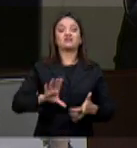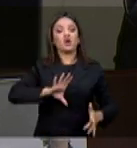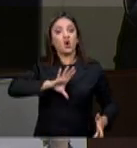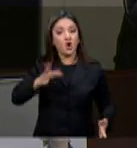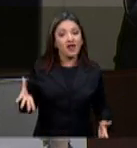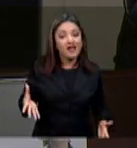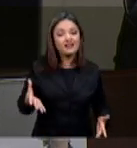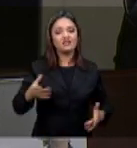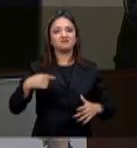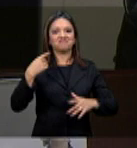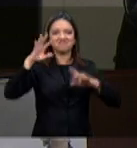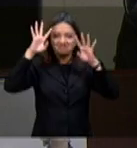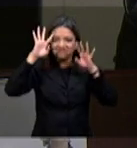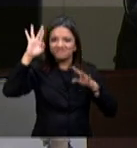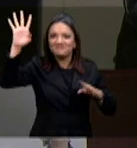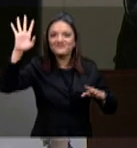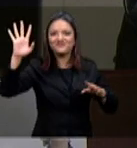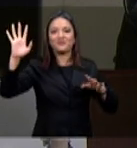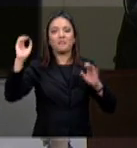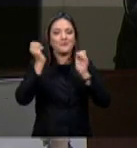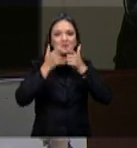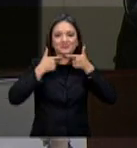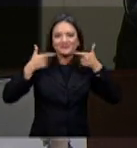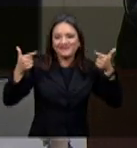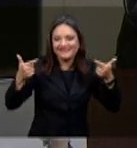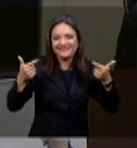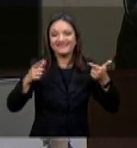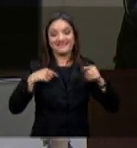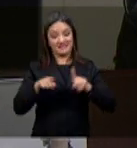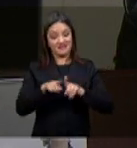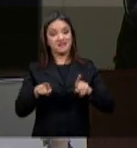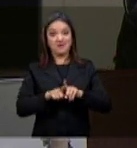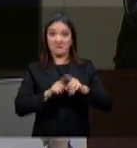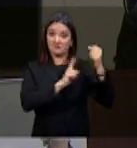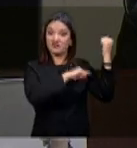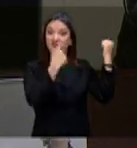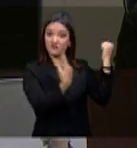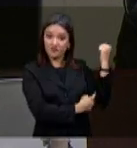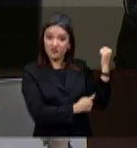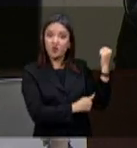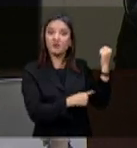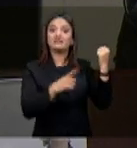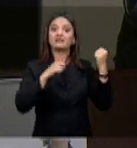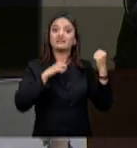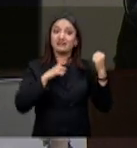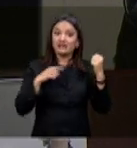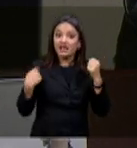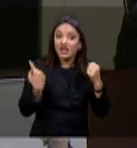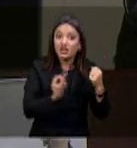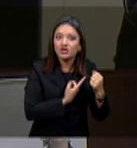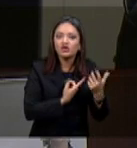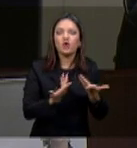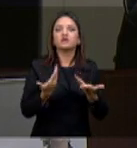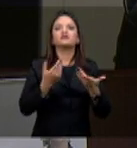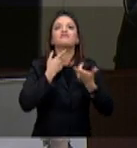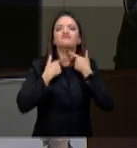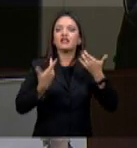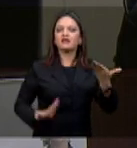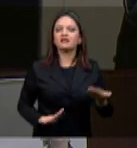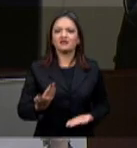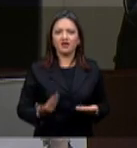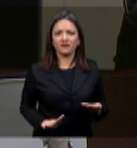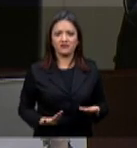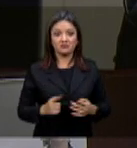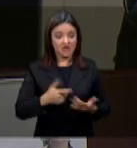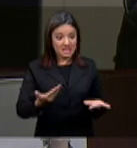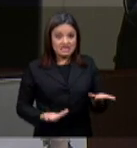e imaginação, nosso humor, nossa famosa resiliência, nossa alquimia, nosso servir. Porque servir é